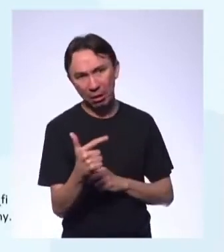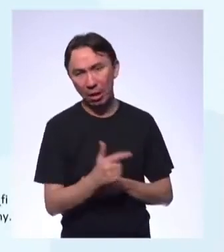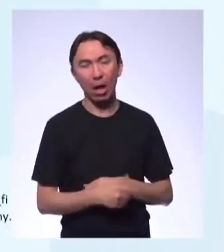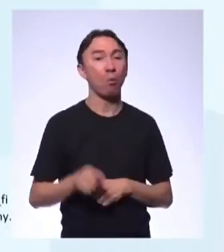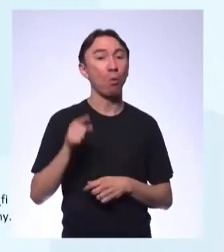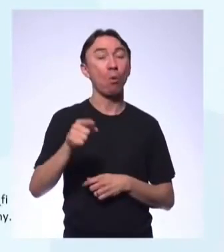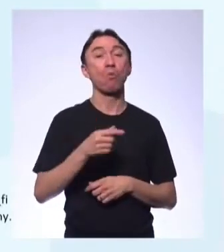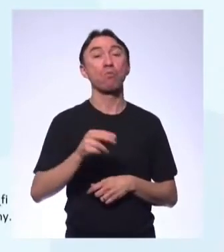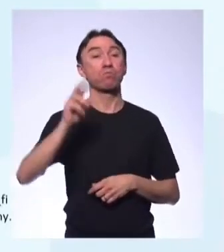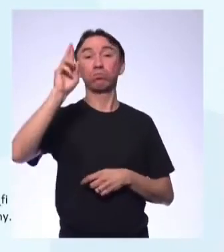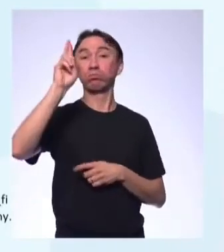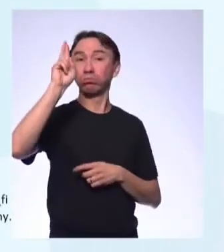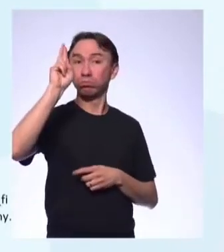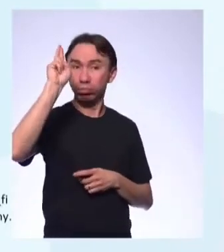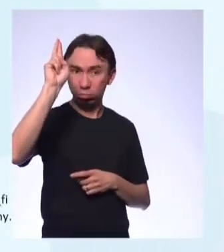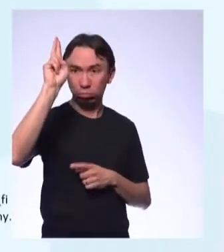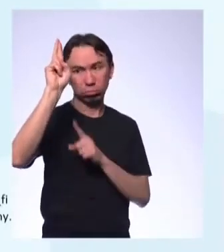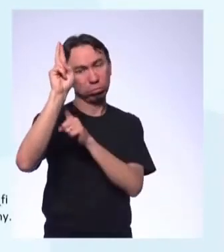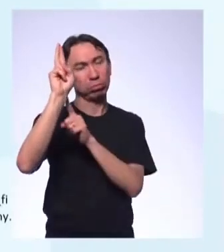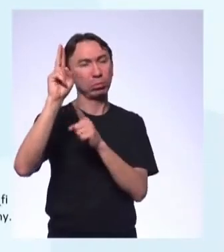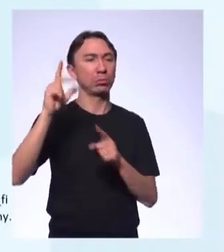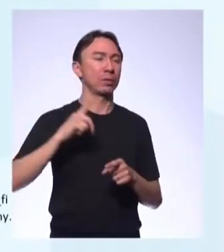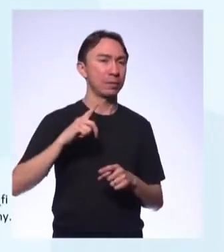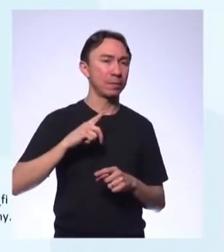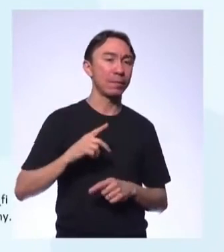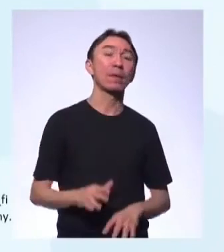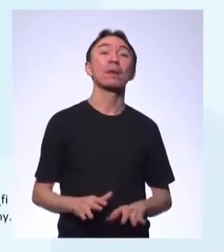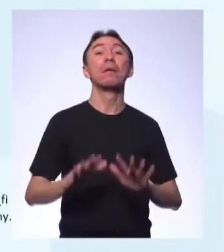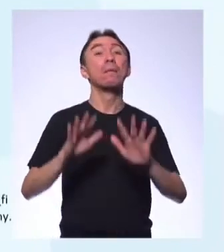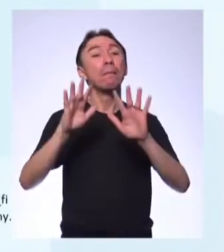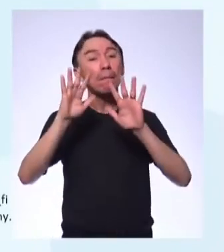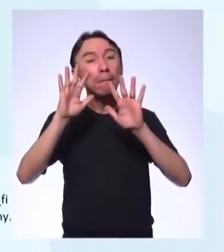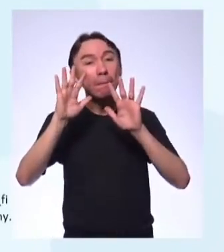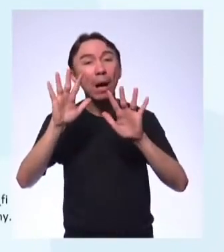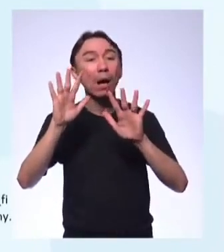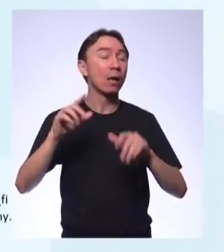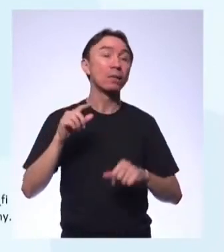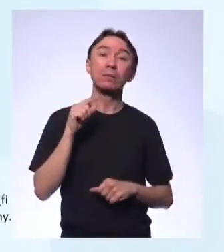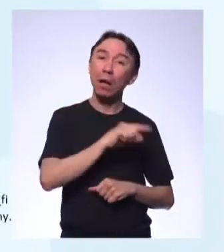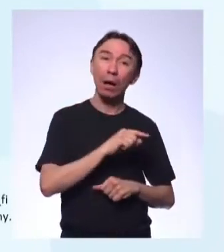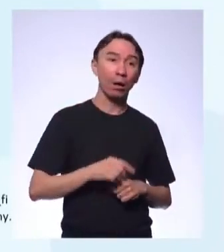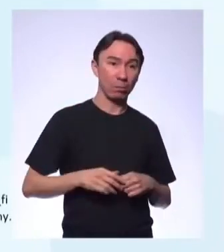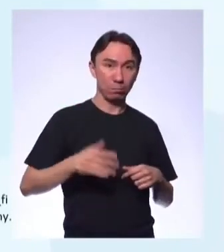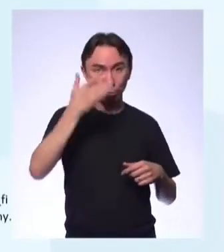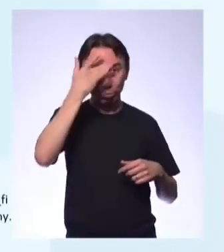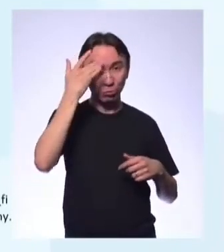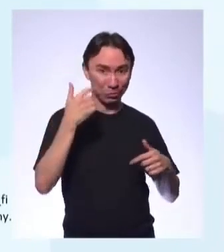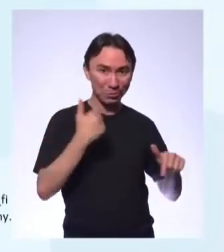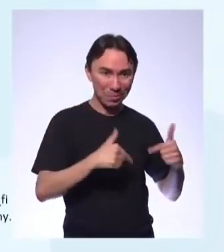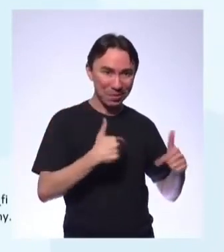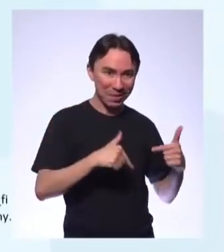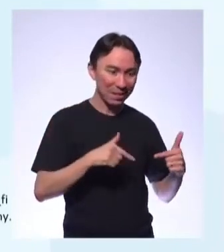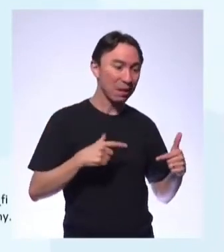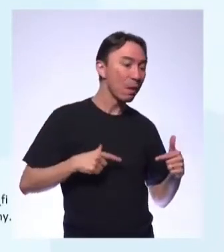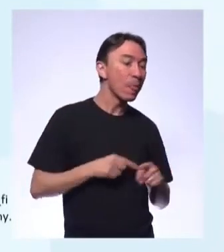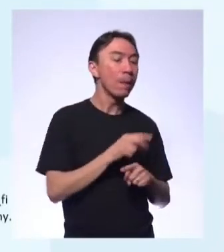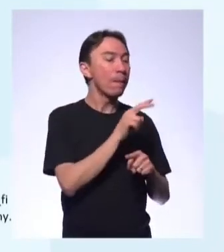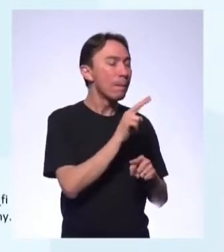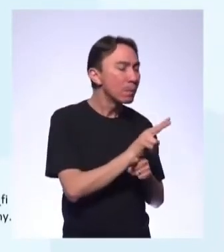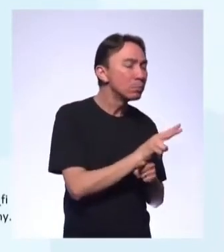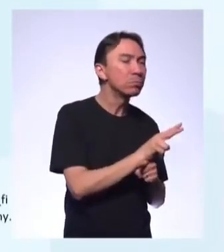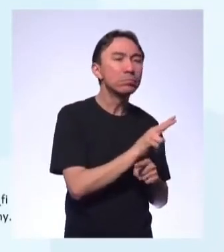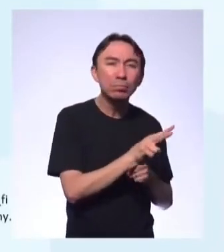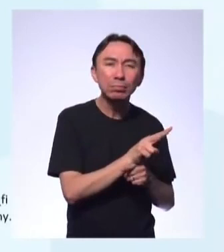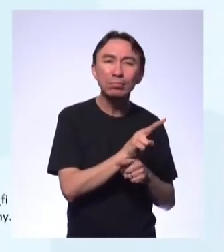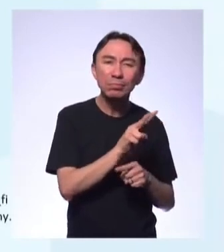faz. Mas ainda o trabalhador acompanha o processo produtivo, porque a máquina aqui ela tem um papel, às vezes,